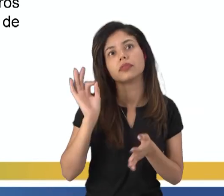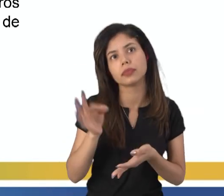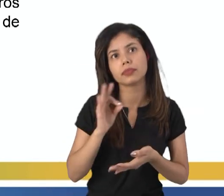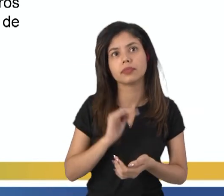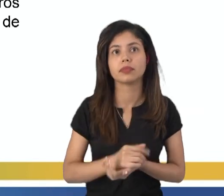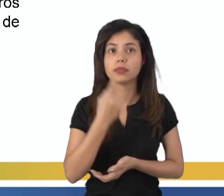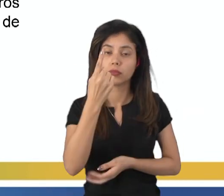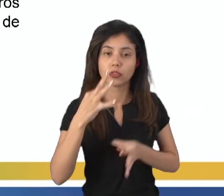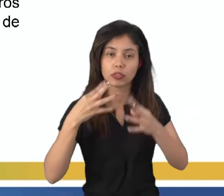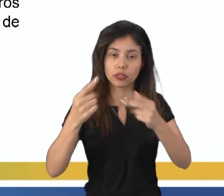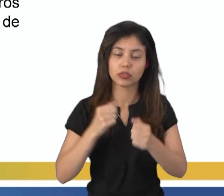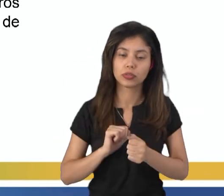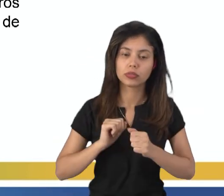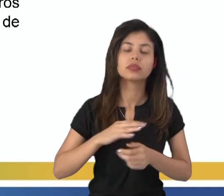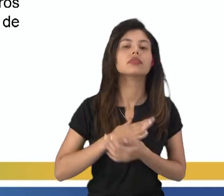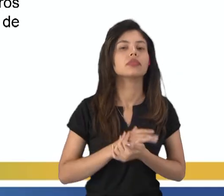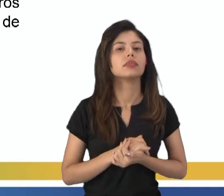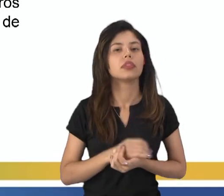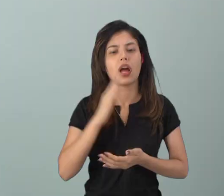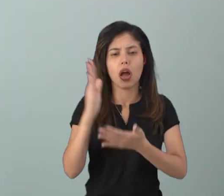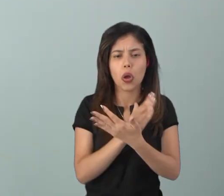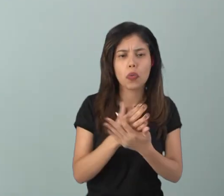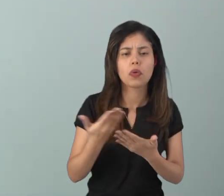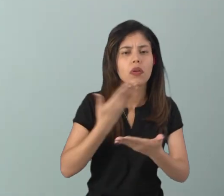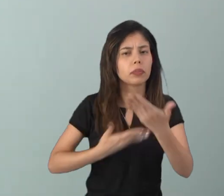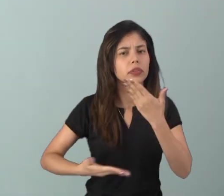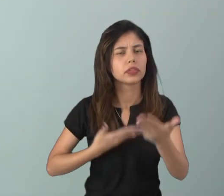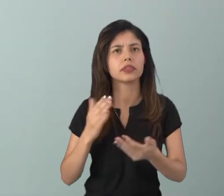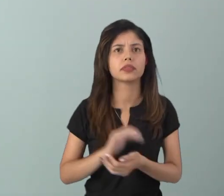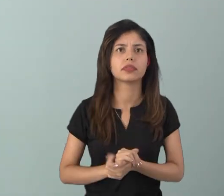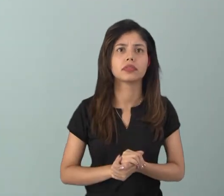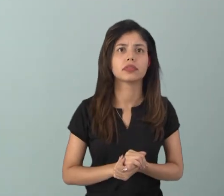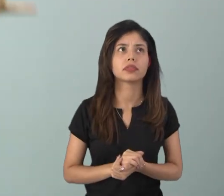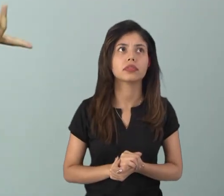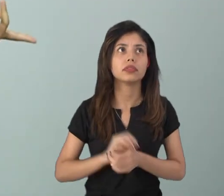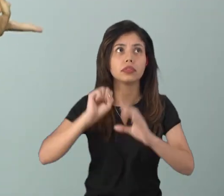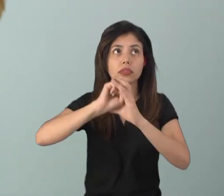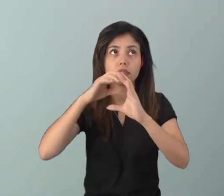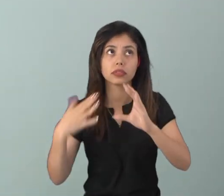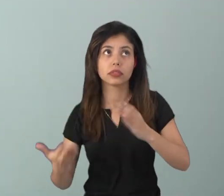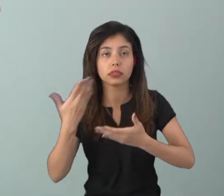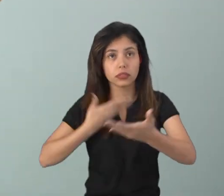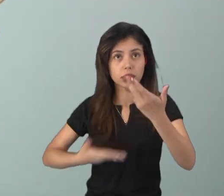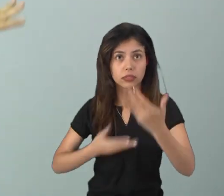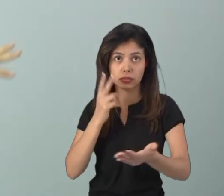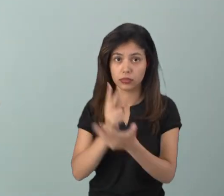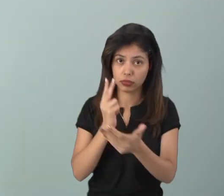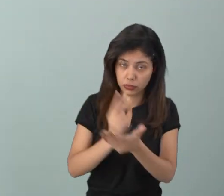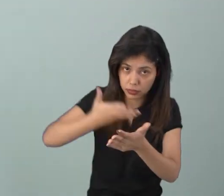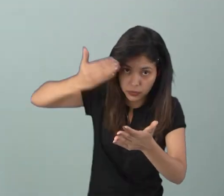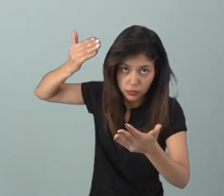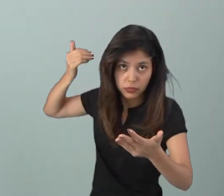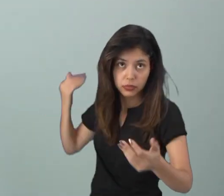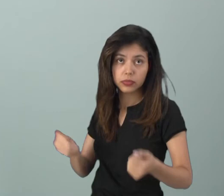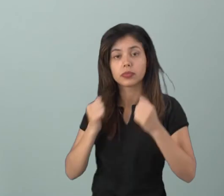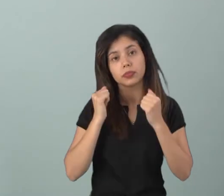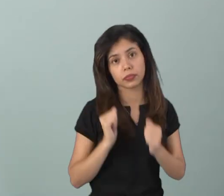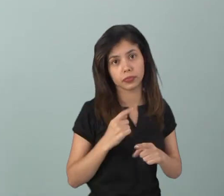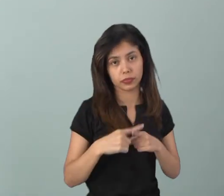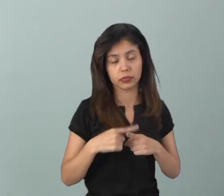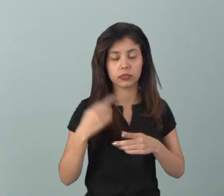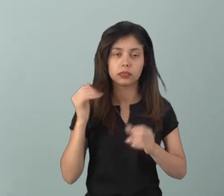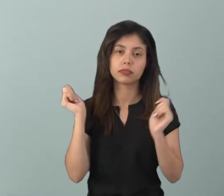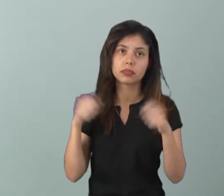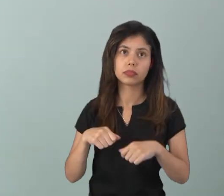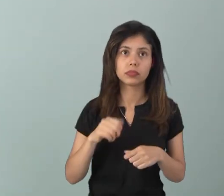Certamente, todos os organismos em algum momento compartilham algumas características ou podem compartilhar mesmo no passado, porque possuem um